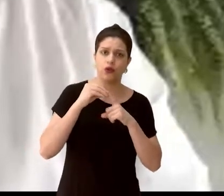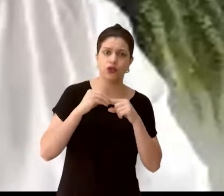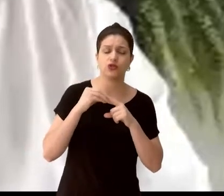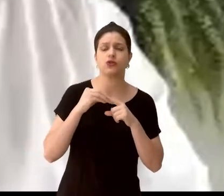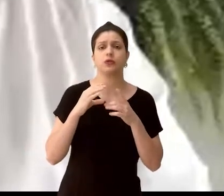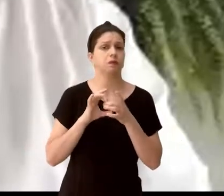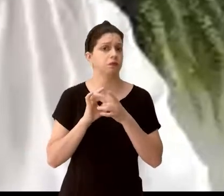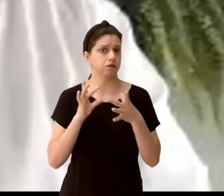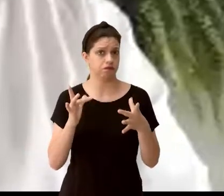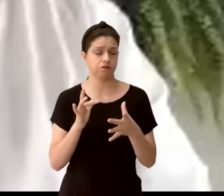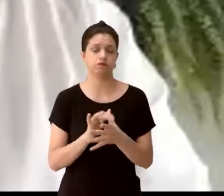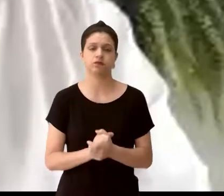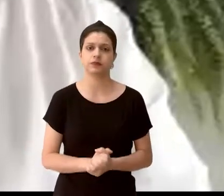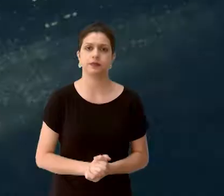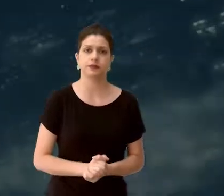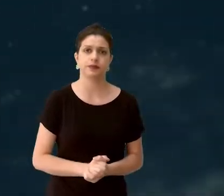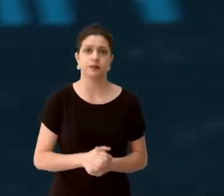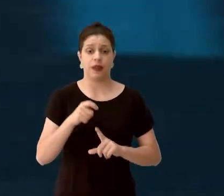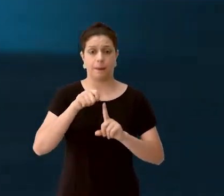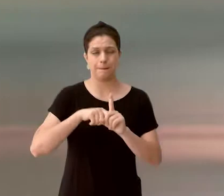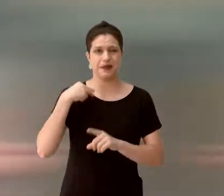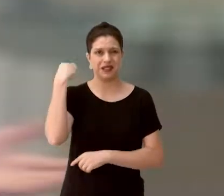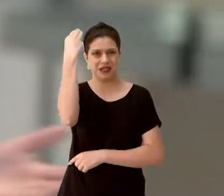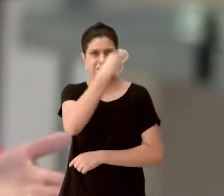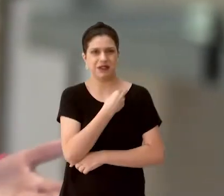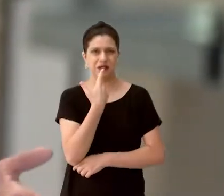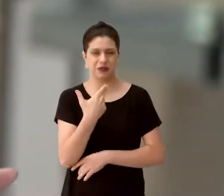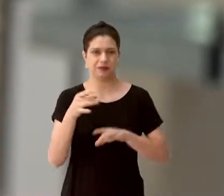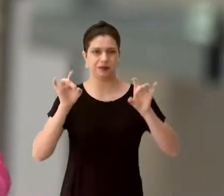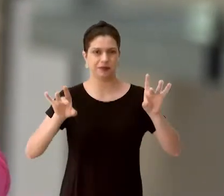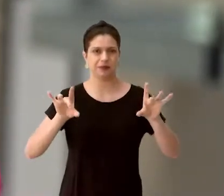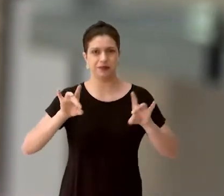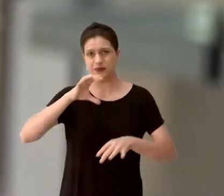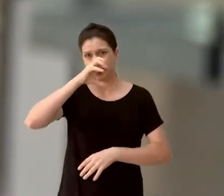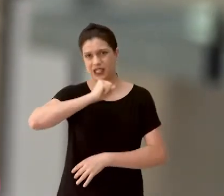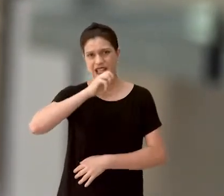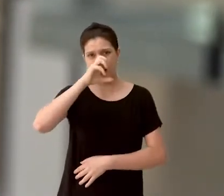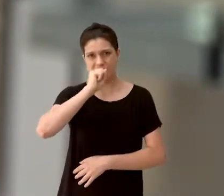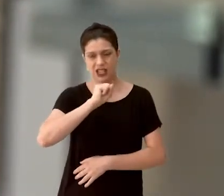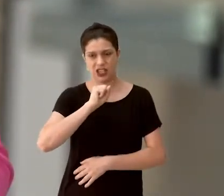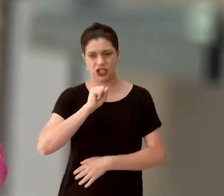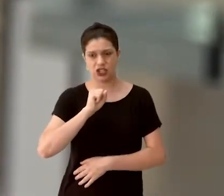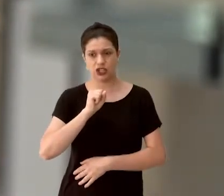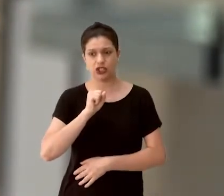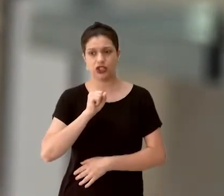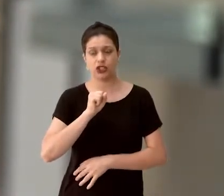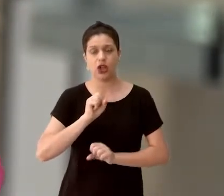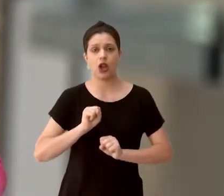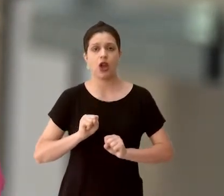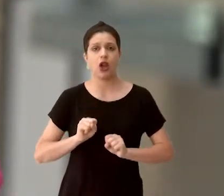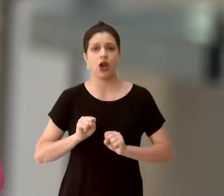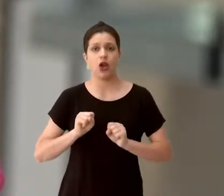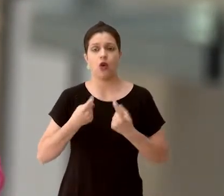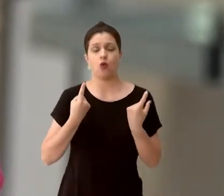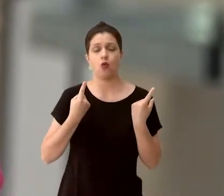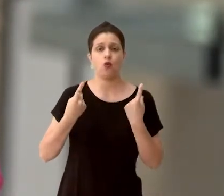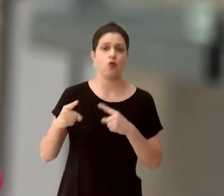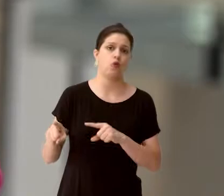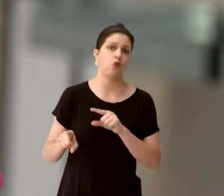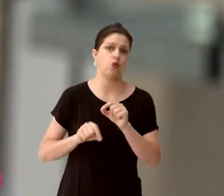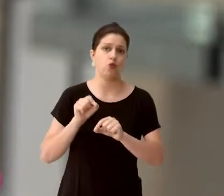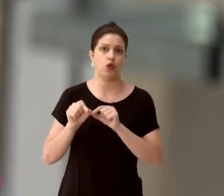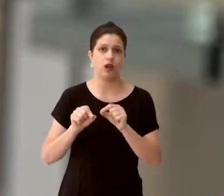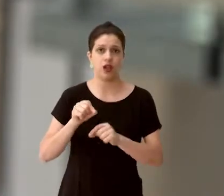dos fonoaudiólogos, dos fisioterapeutas. O Maio Laranja, tradicional campanha da Assembleia contra o abuso